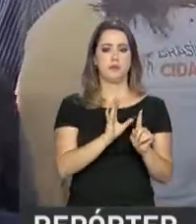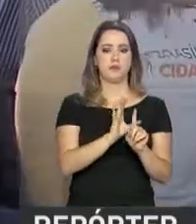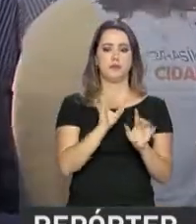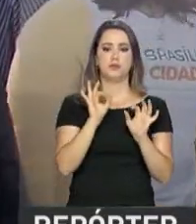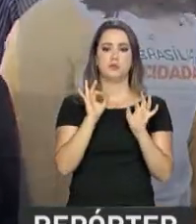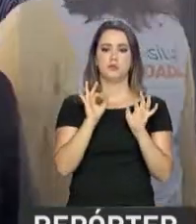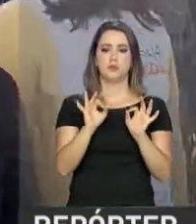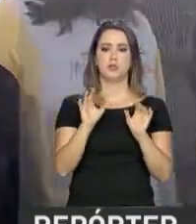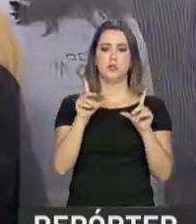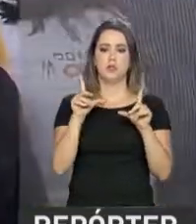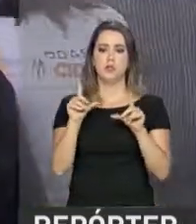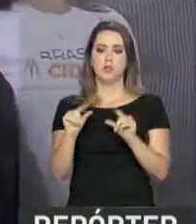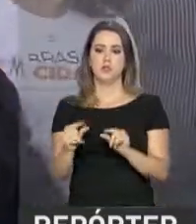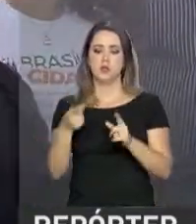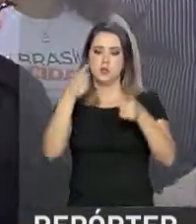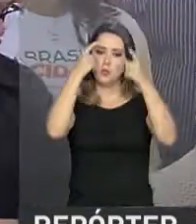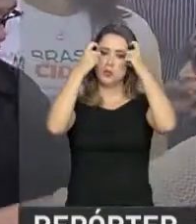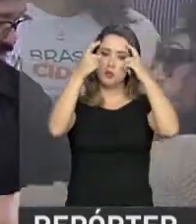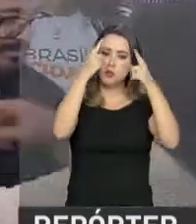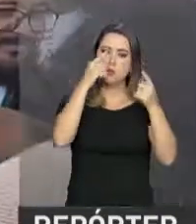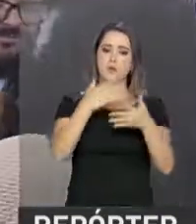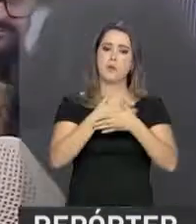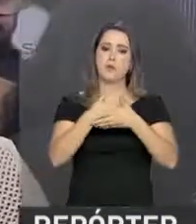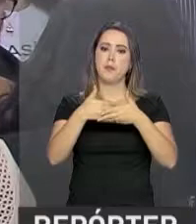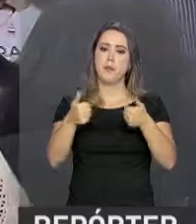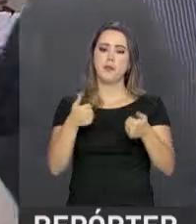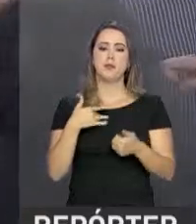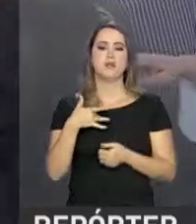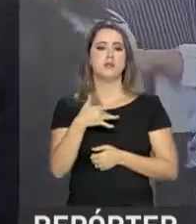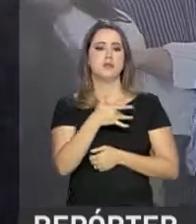na redução, tanto na violência quanto melhoria na